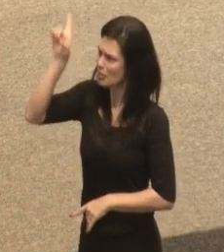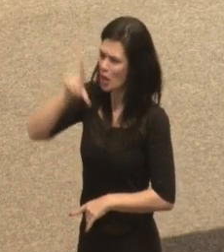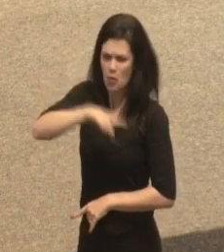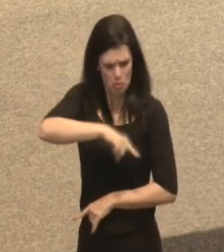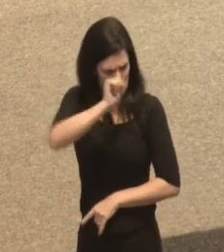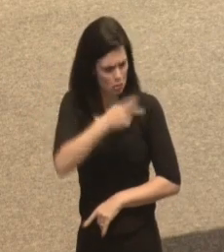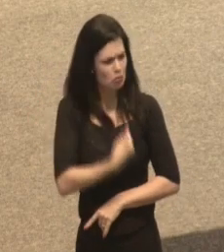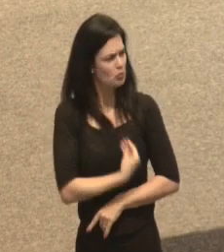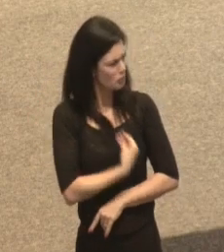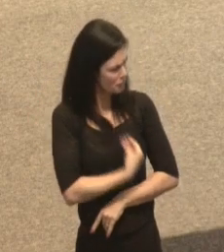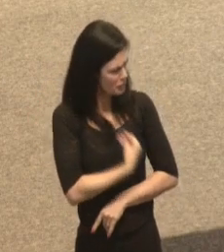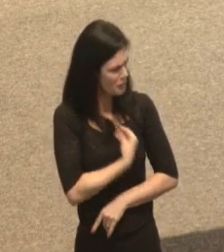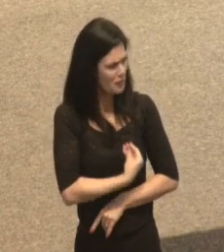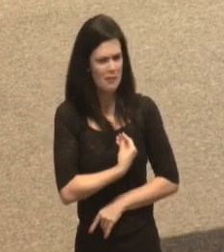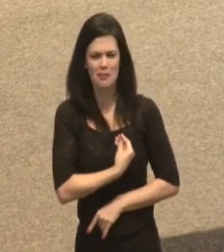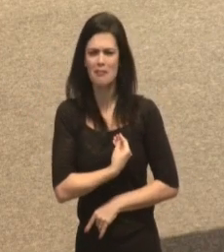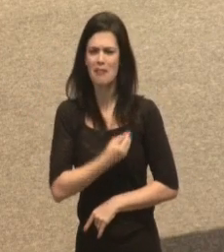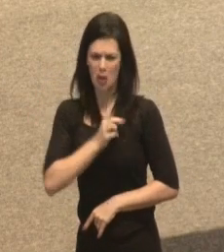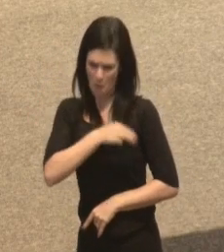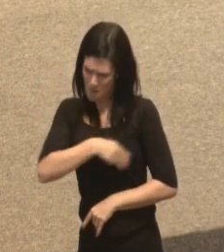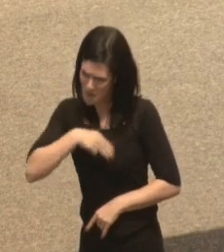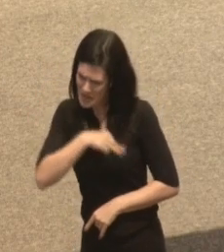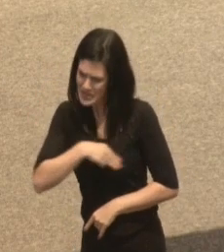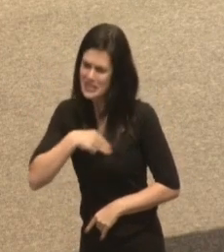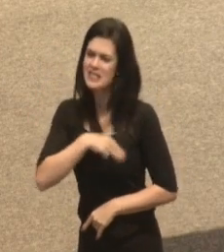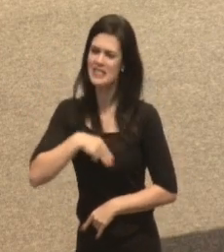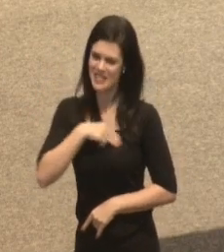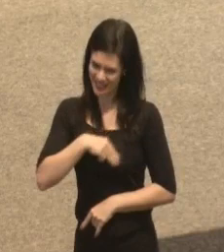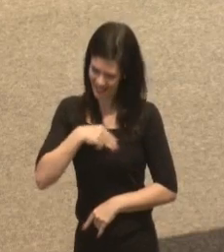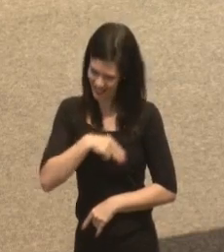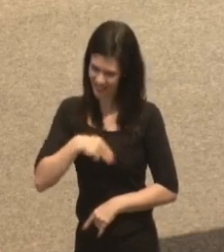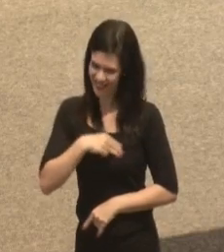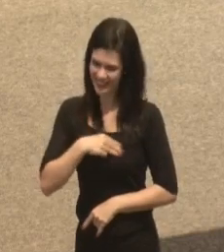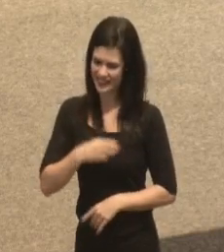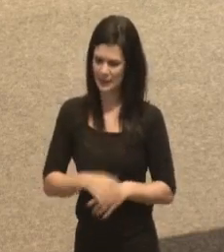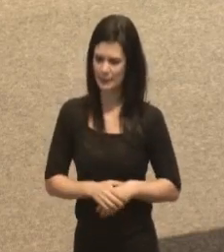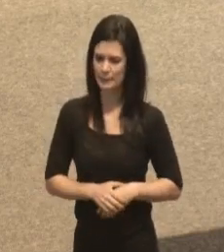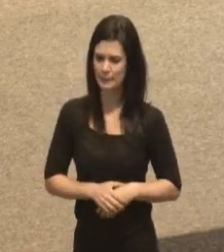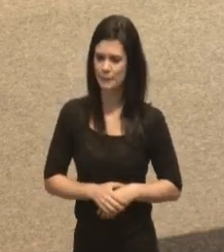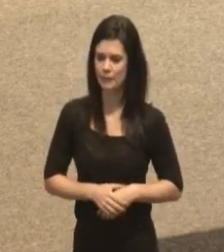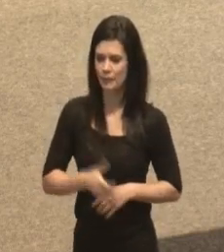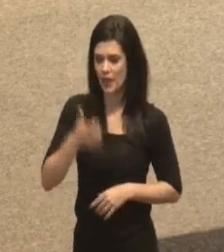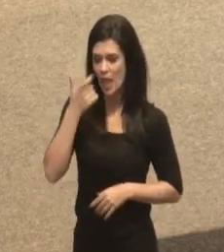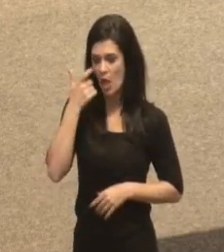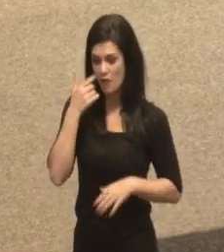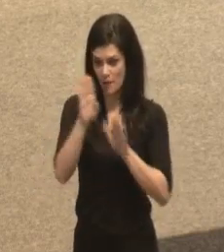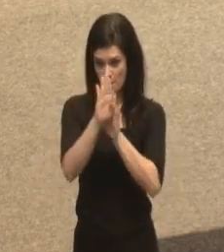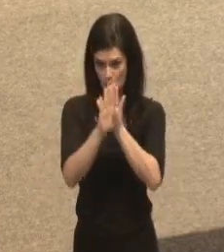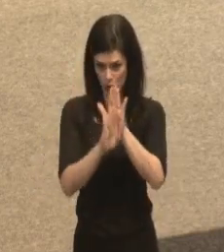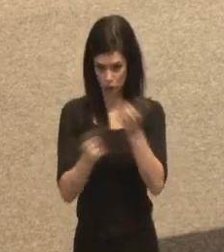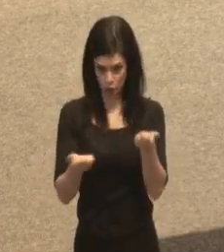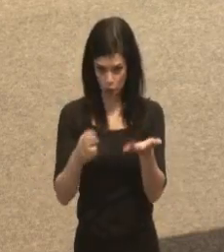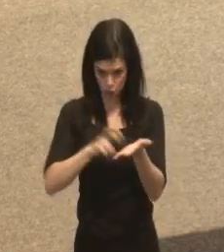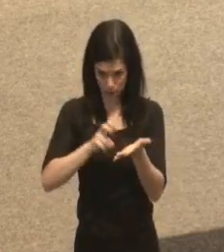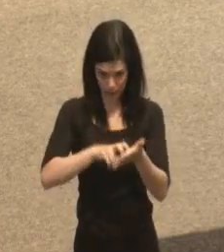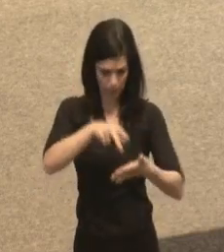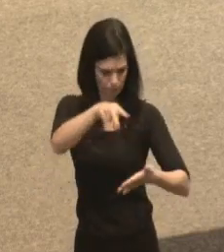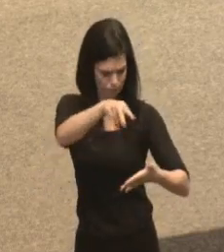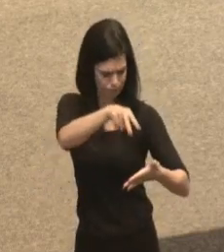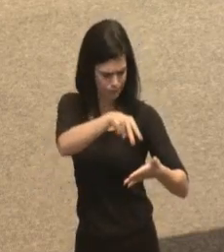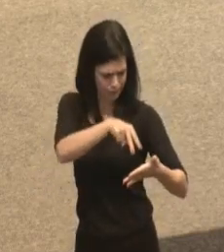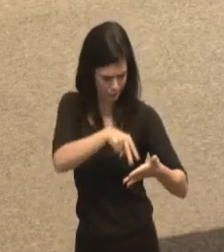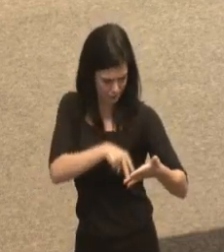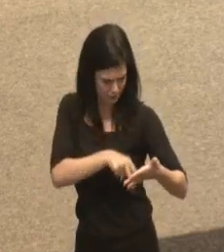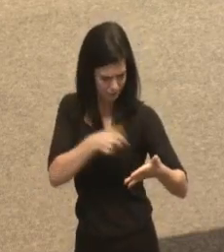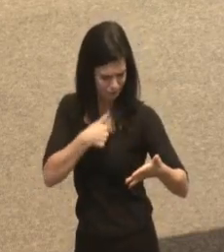com um coração missionário, um homem com visão missionária. Eu lia o editorial do boletim nesta manhã, pastor Davi,